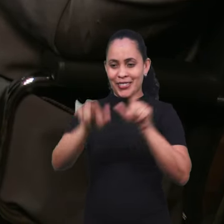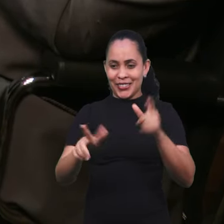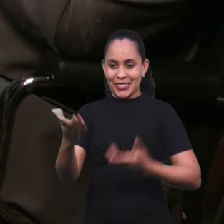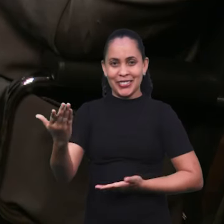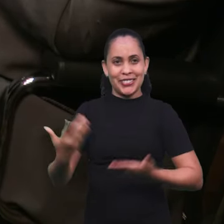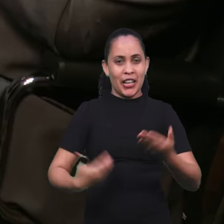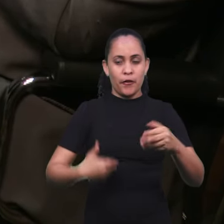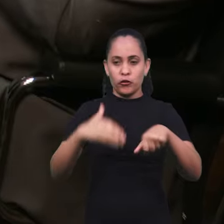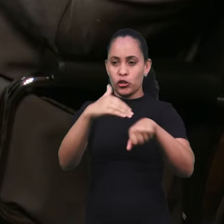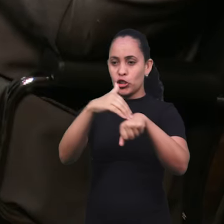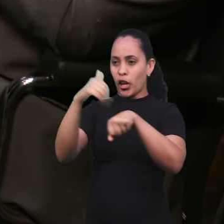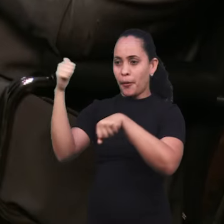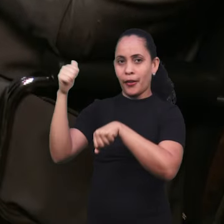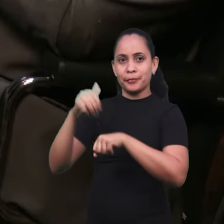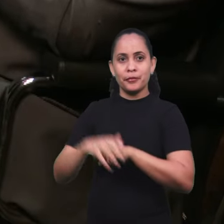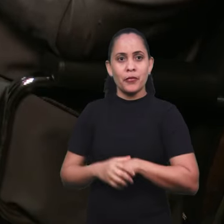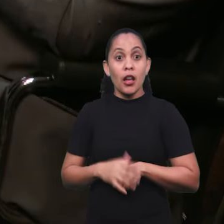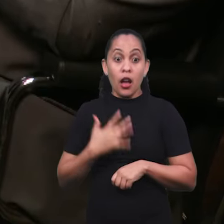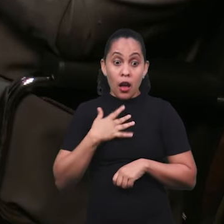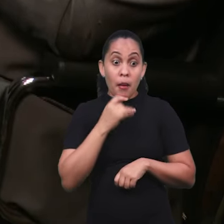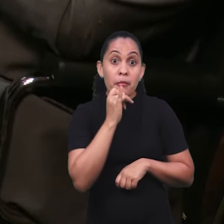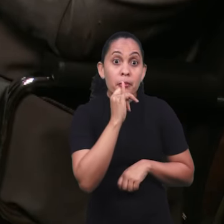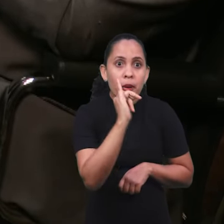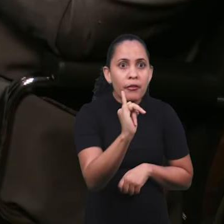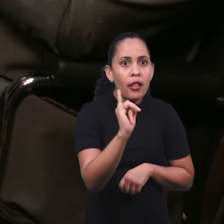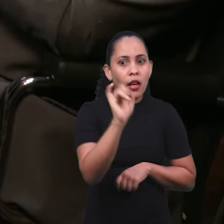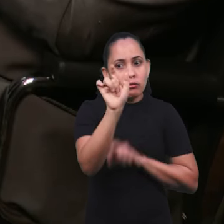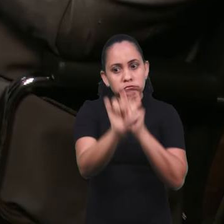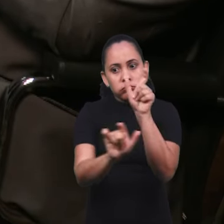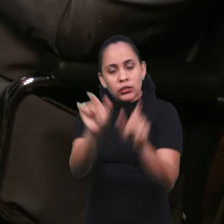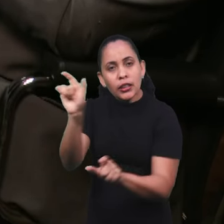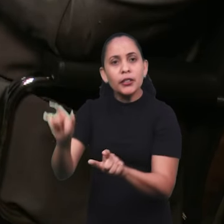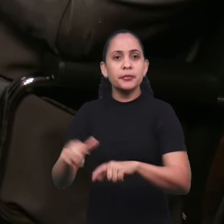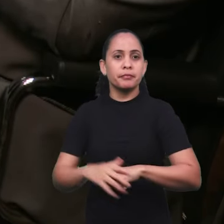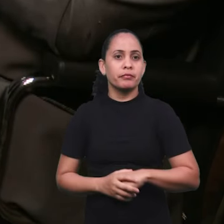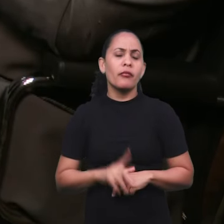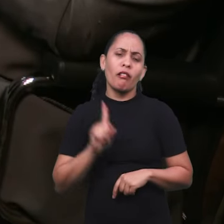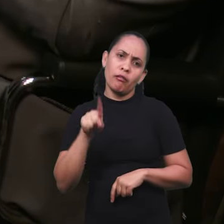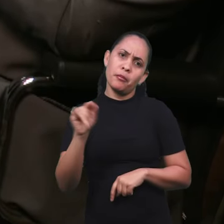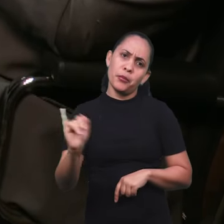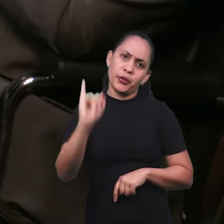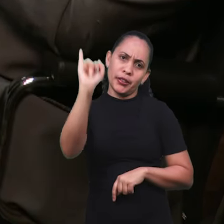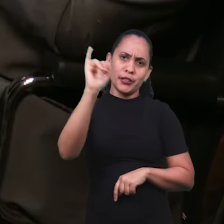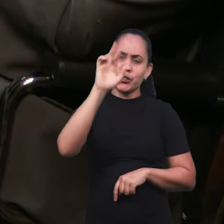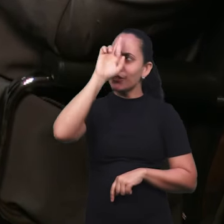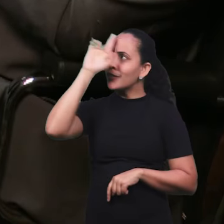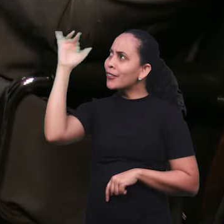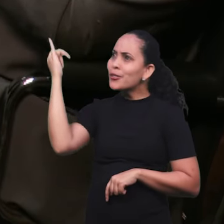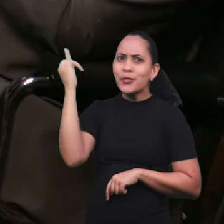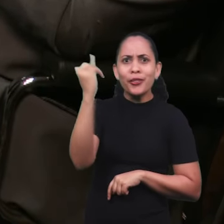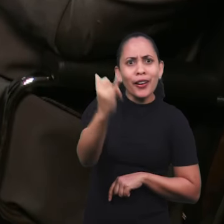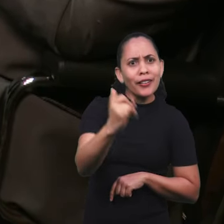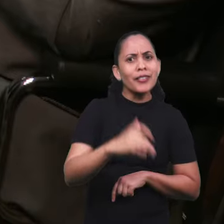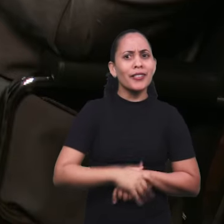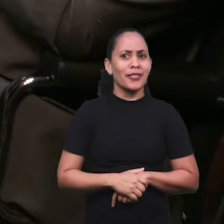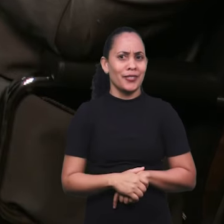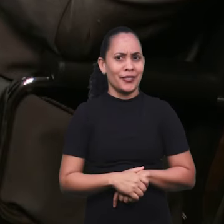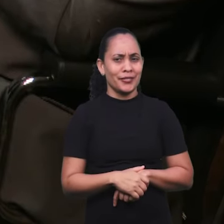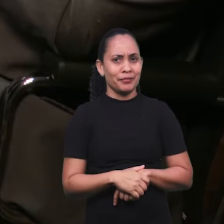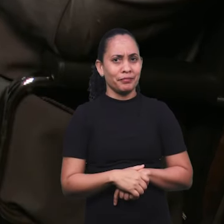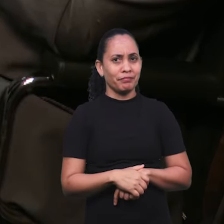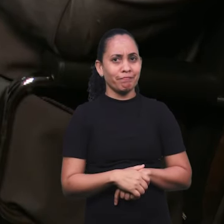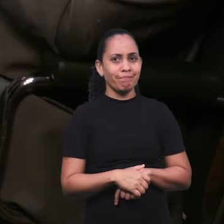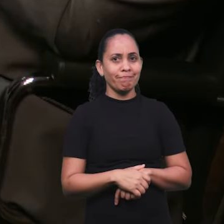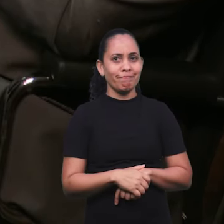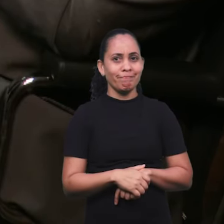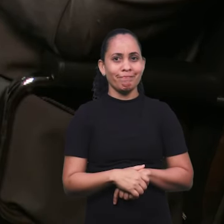o Samuéis, né? Quer chamar o servo para falar com ele. Isso é importante. Deus